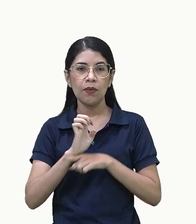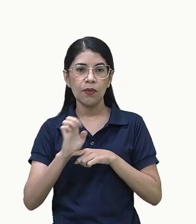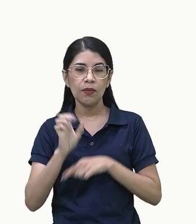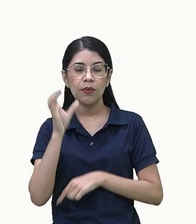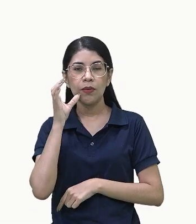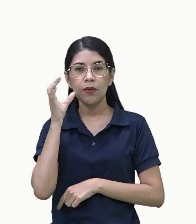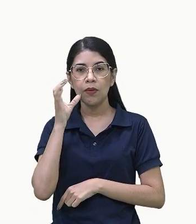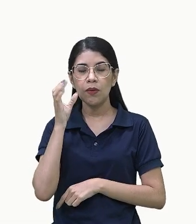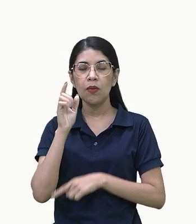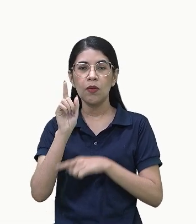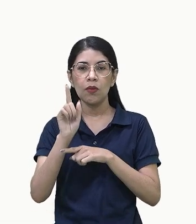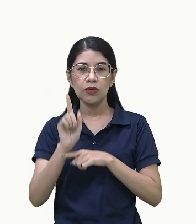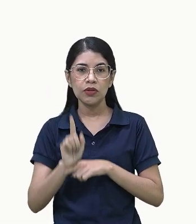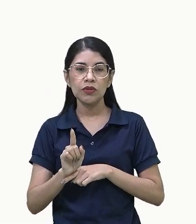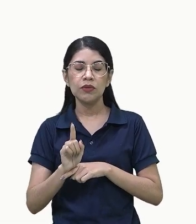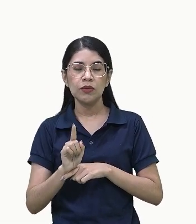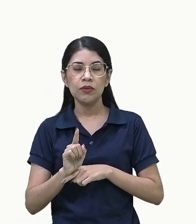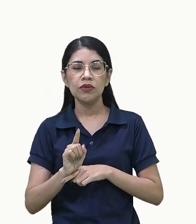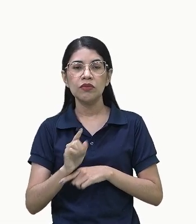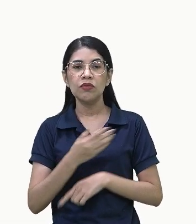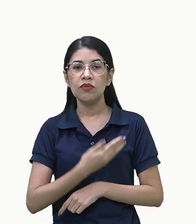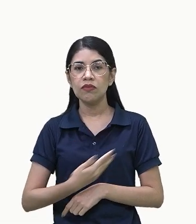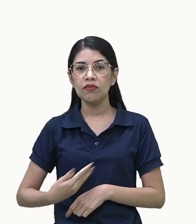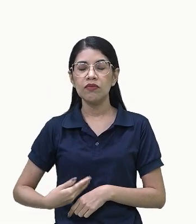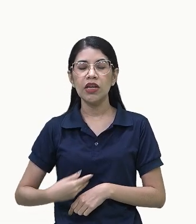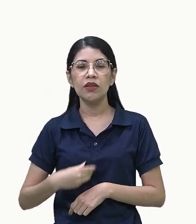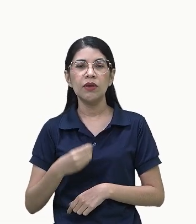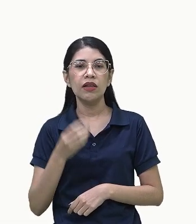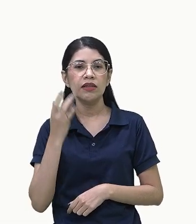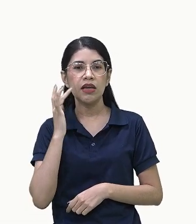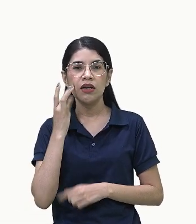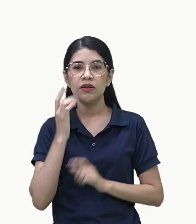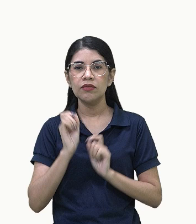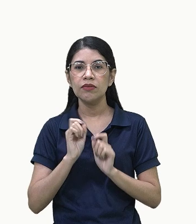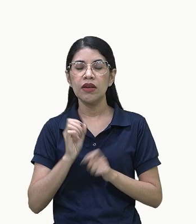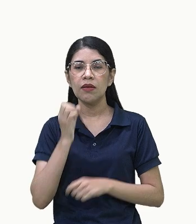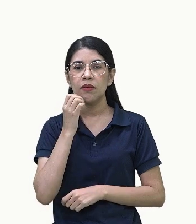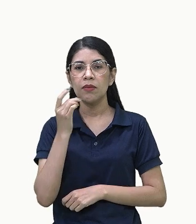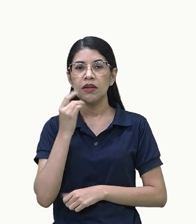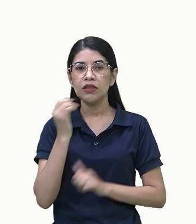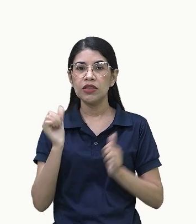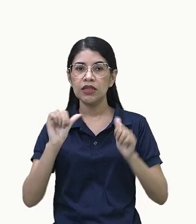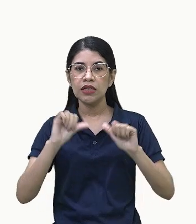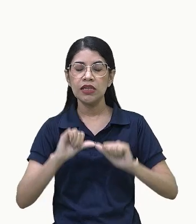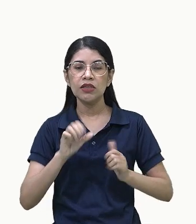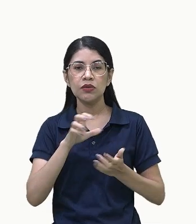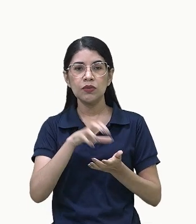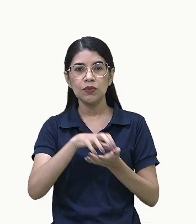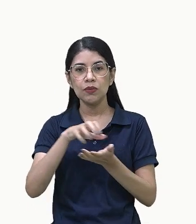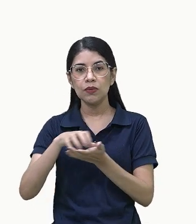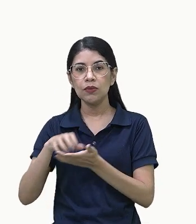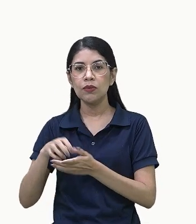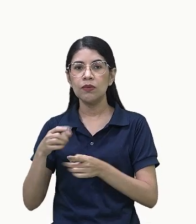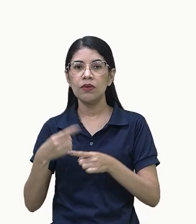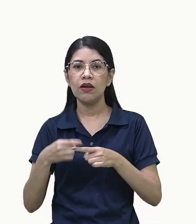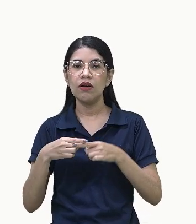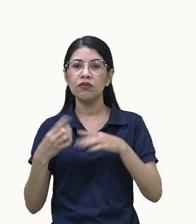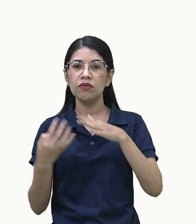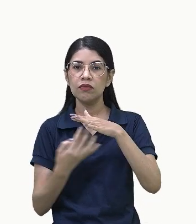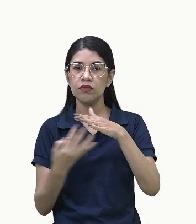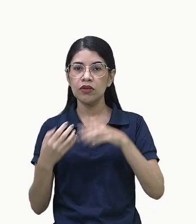os gestores públicos estimaram as seguintes probabilidades de crises setoriais devido ao fluxo migratório